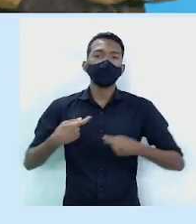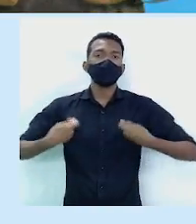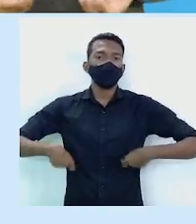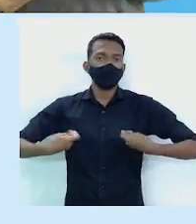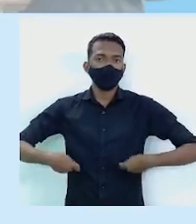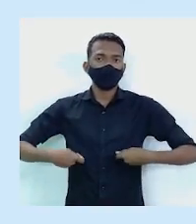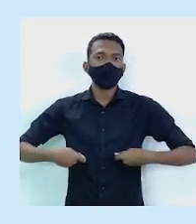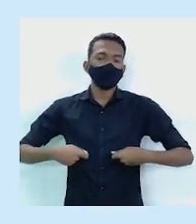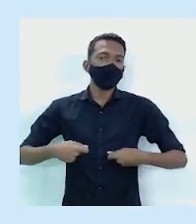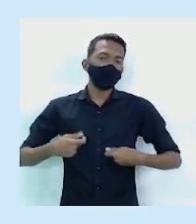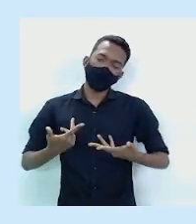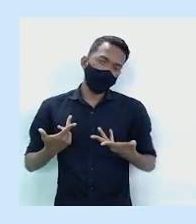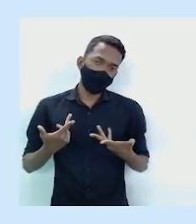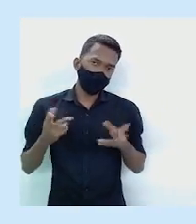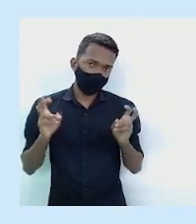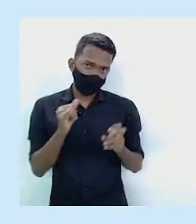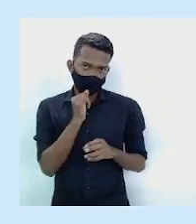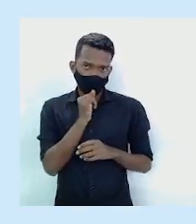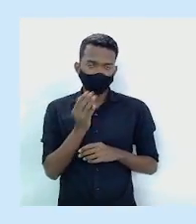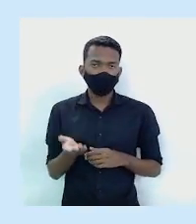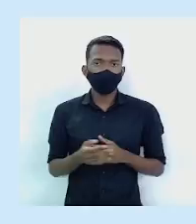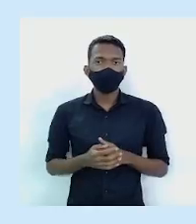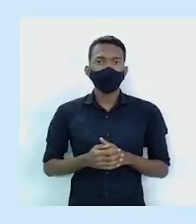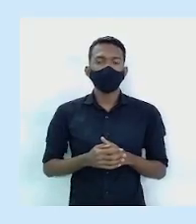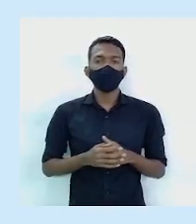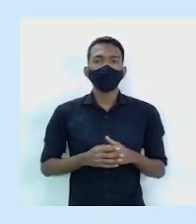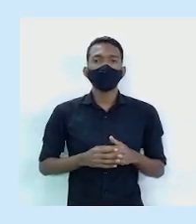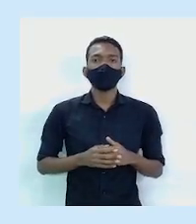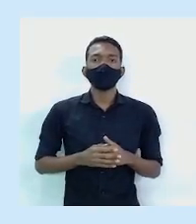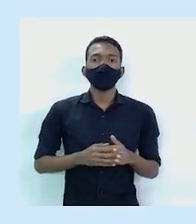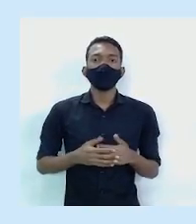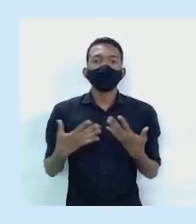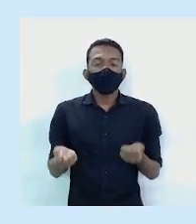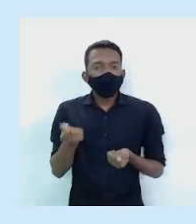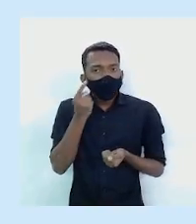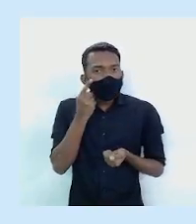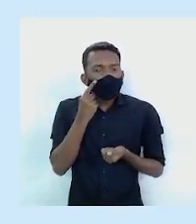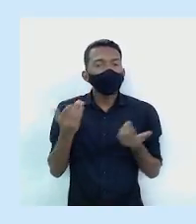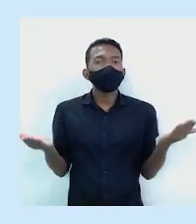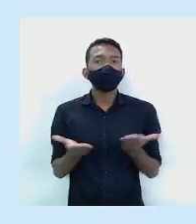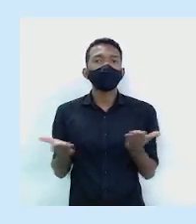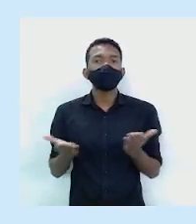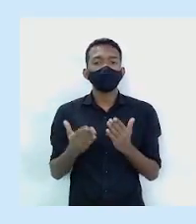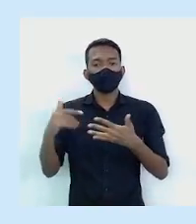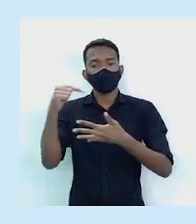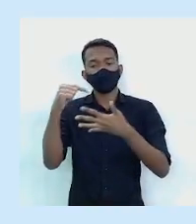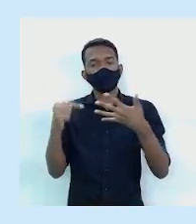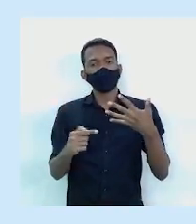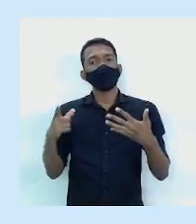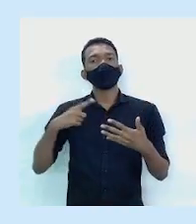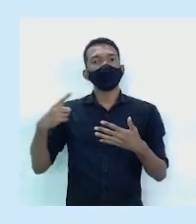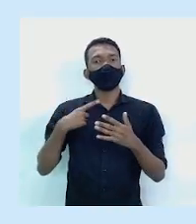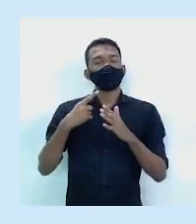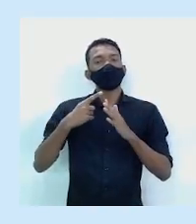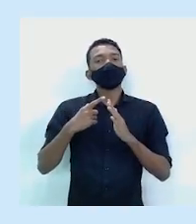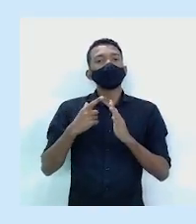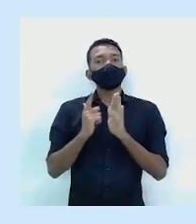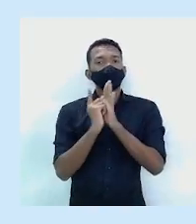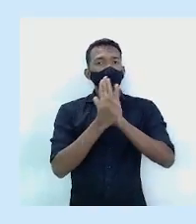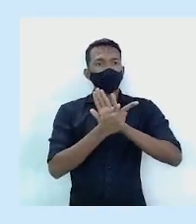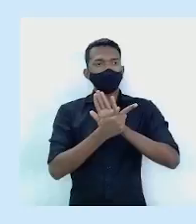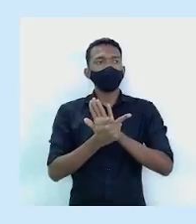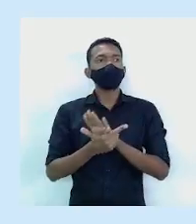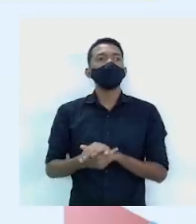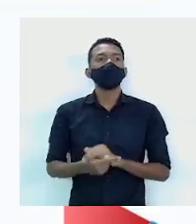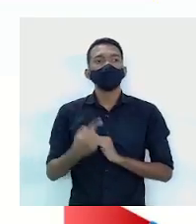dever, digamos assim. Vamos ver aqui agora algumas questões envolvendo este gênero. A primeira questão